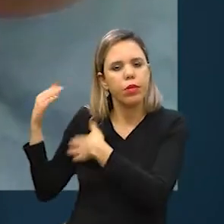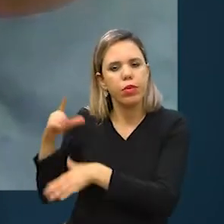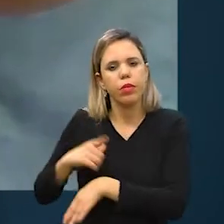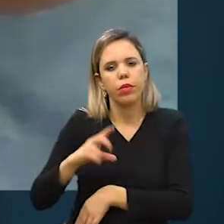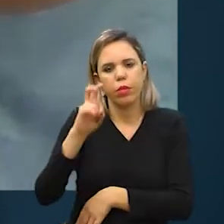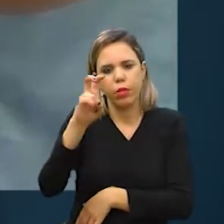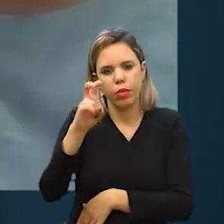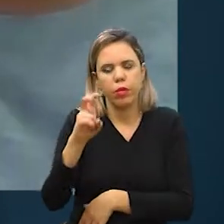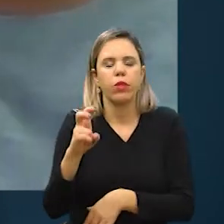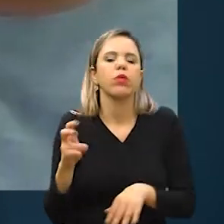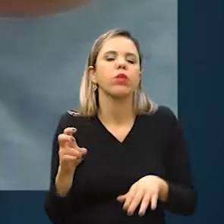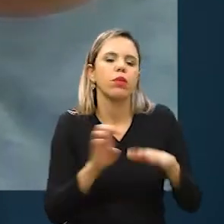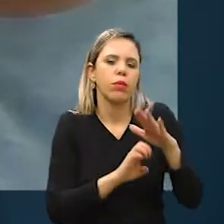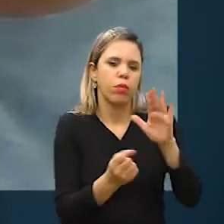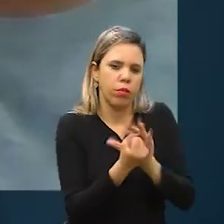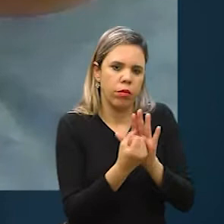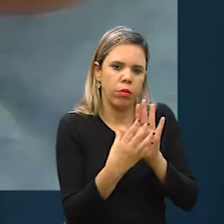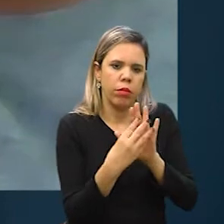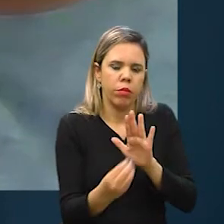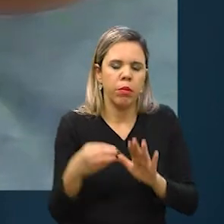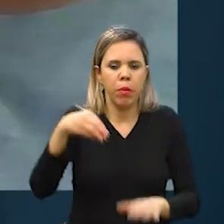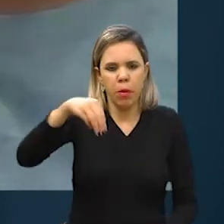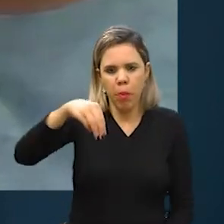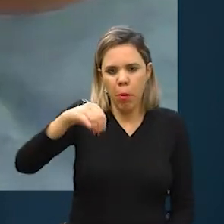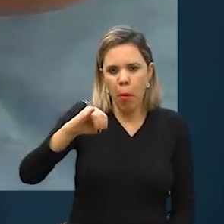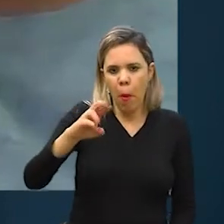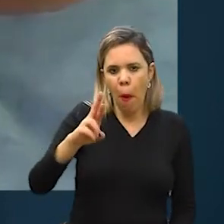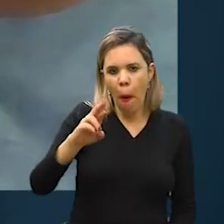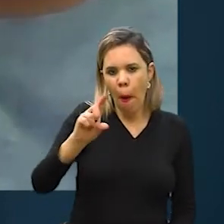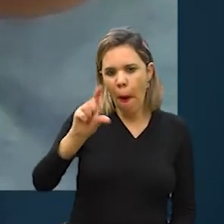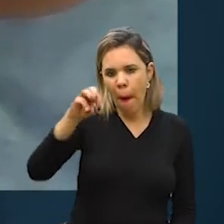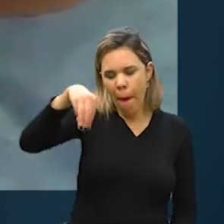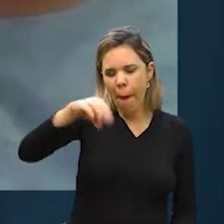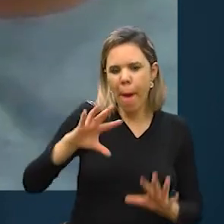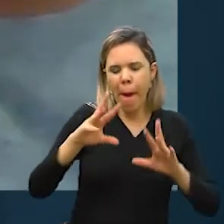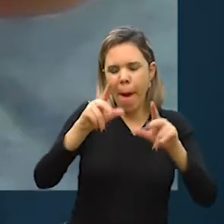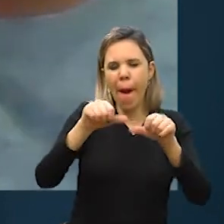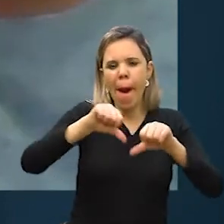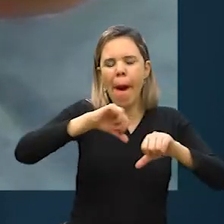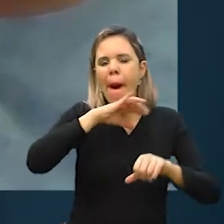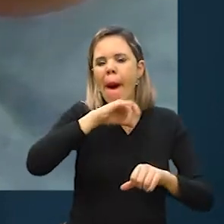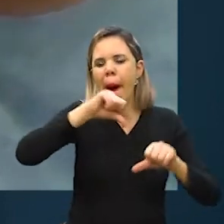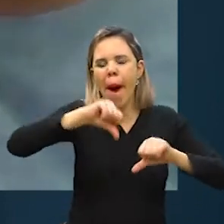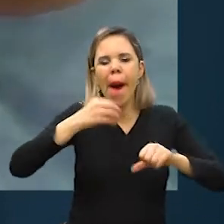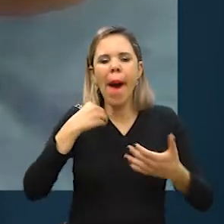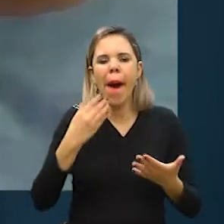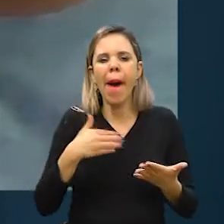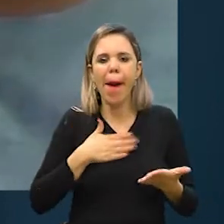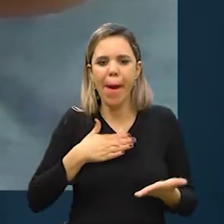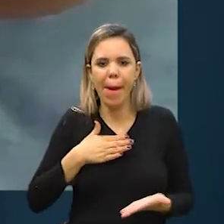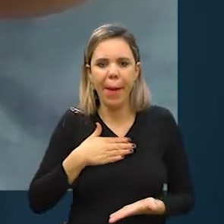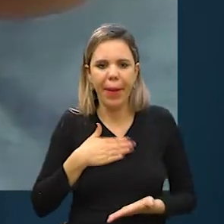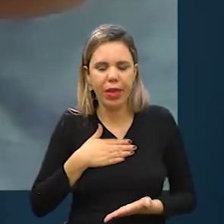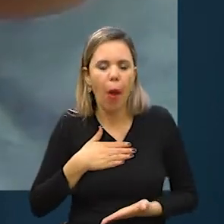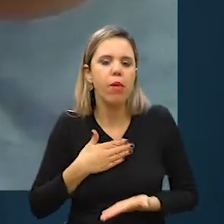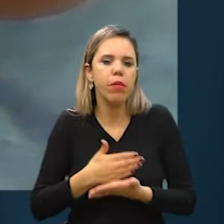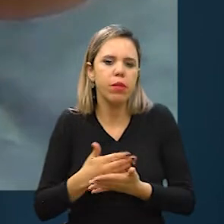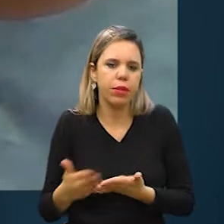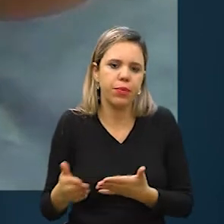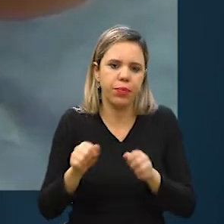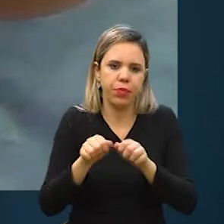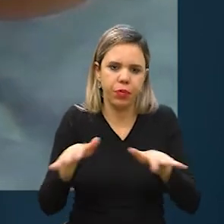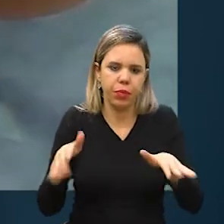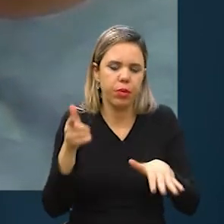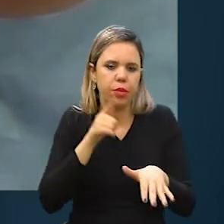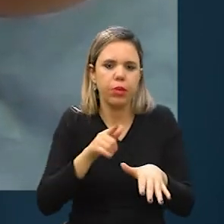época, tinham 5 franquias, mais ou menos, da Microlins, só que todas estavam indo muito mal. Foi aí que, através da minha, eu